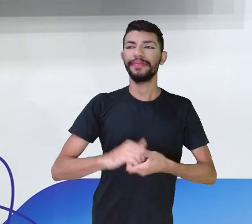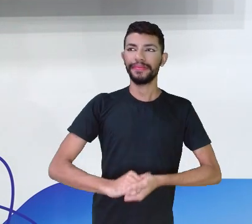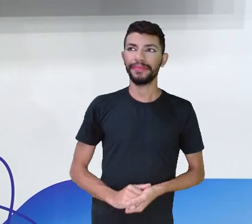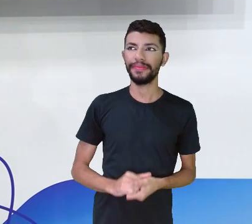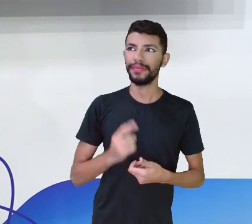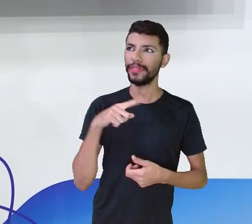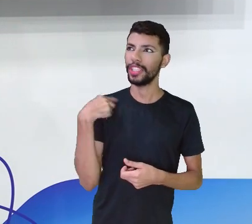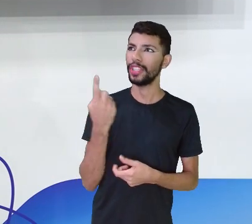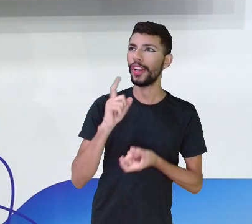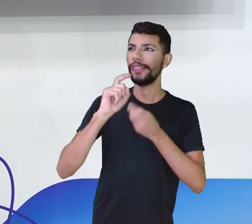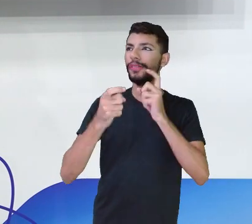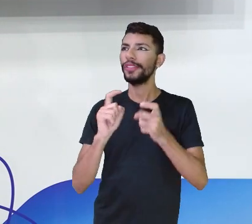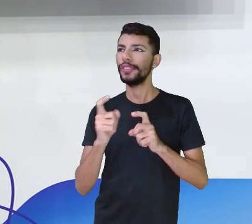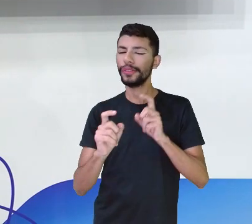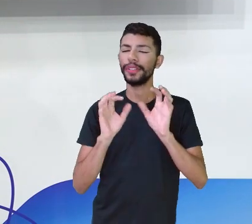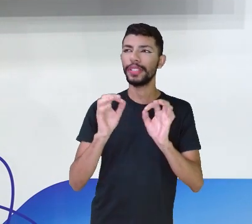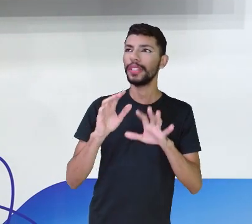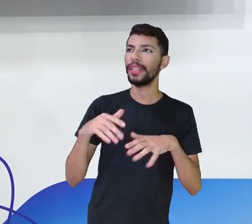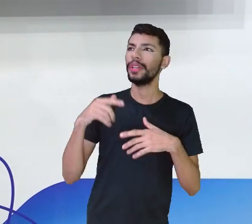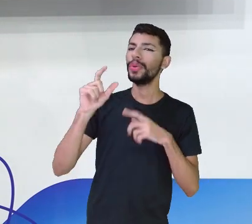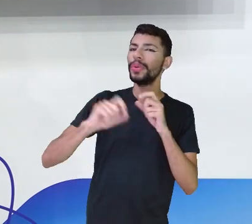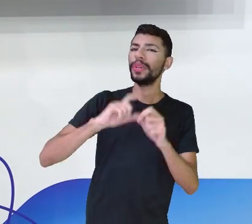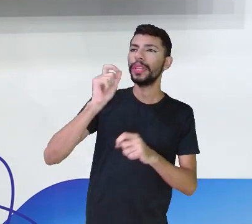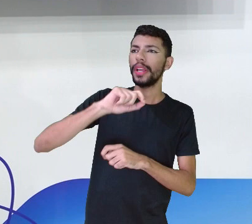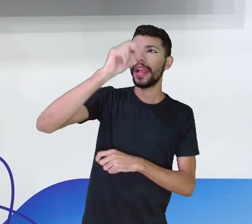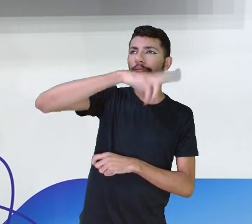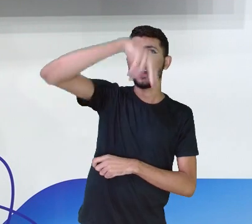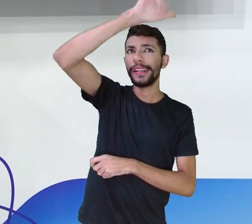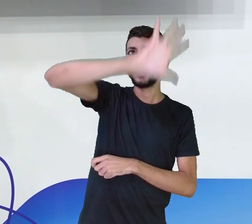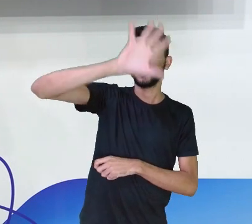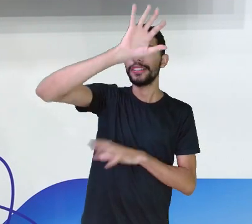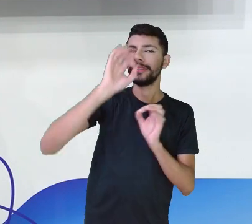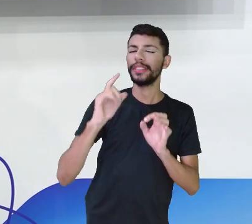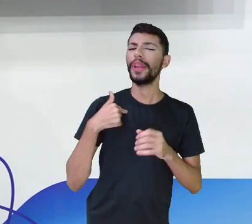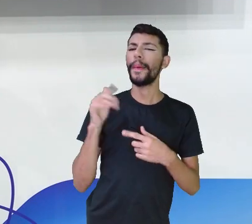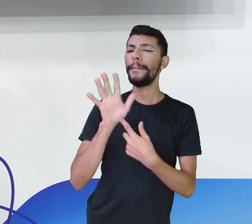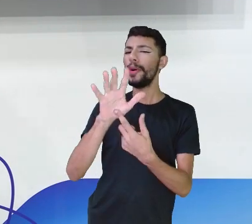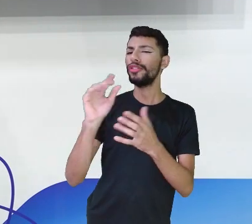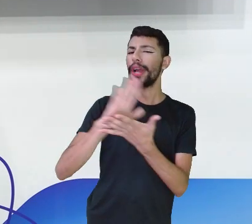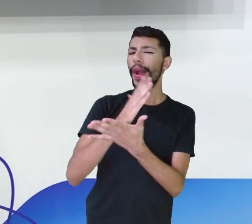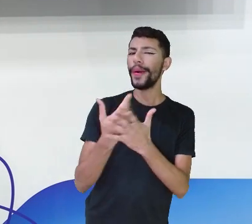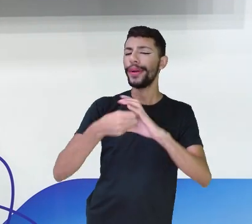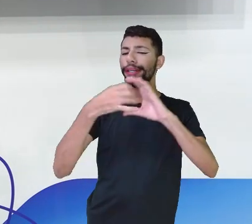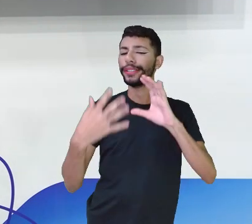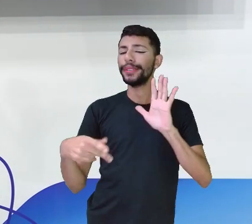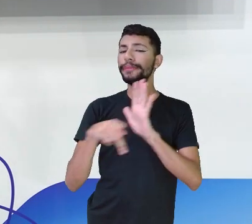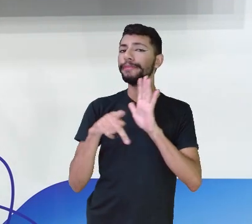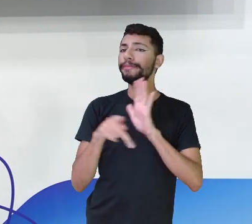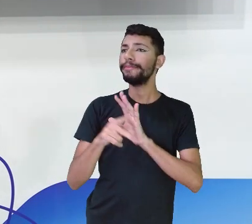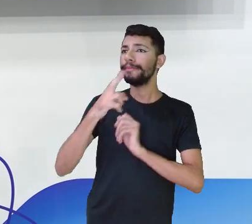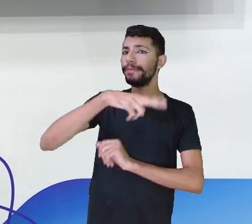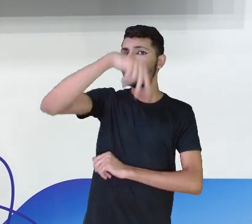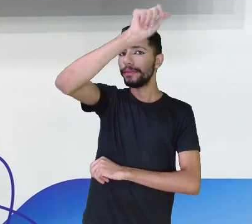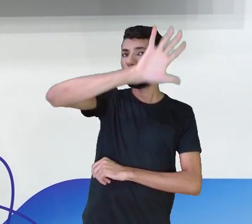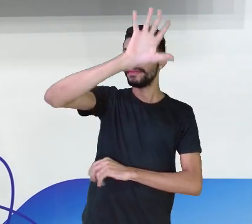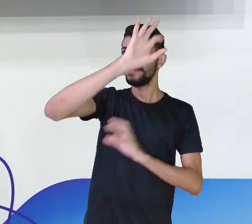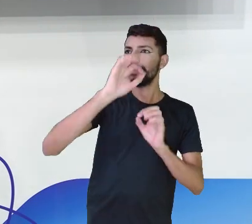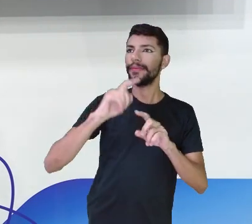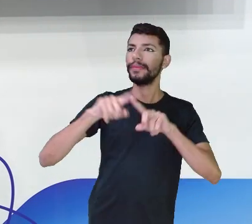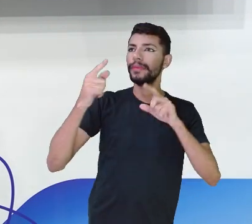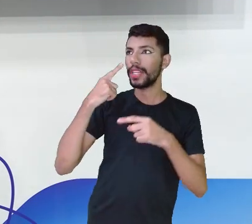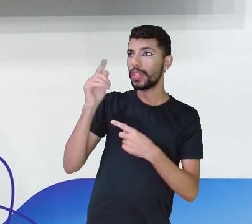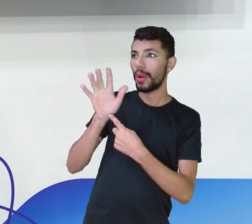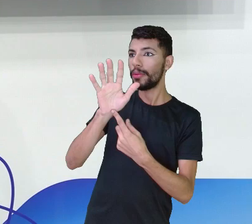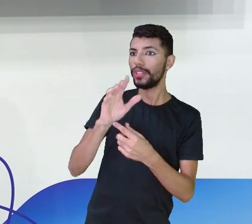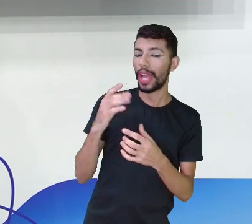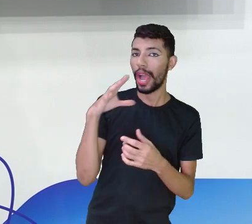A gente vai discutir especificamente a região Nordeste. Eu trouxe algumas características do Nordeste, mas passearei de forma